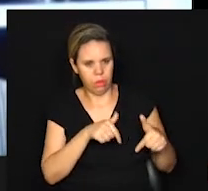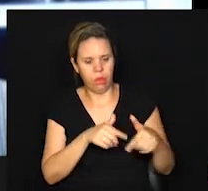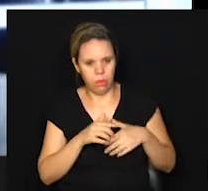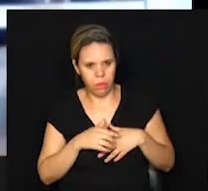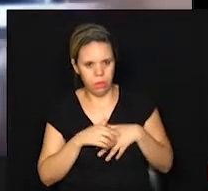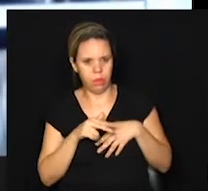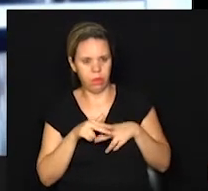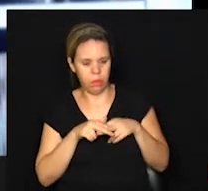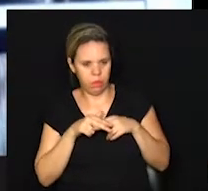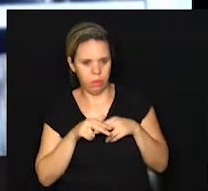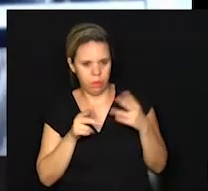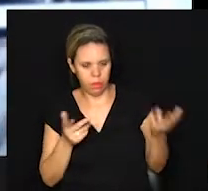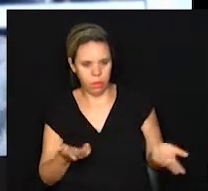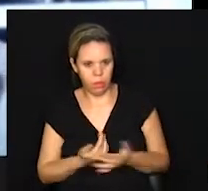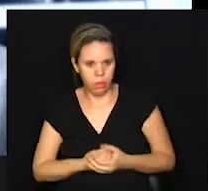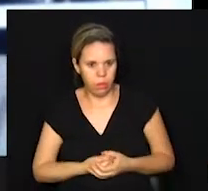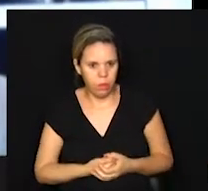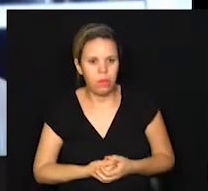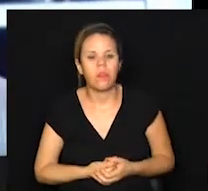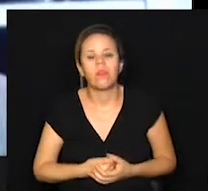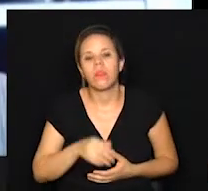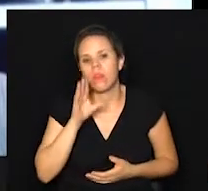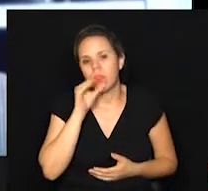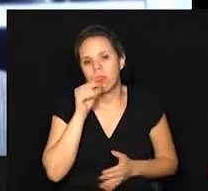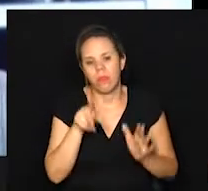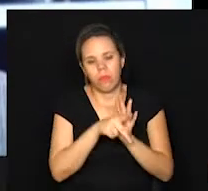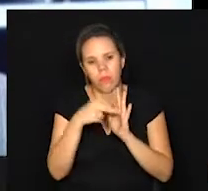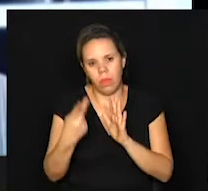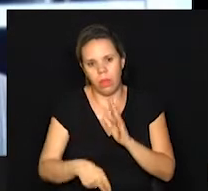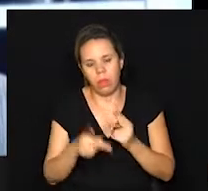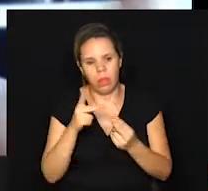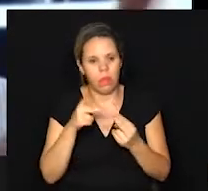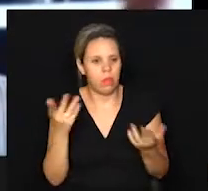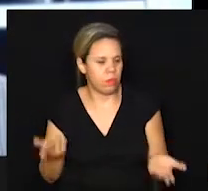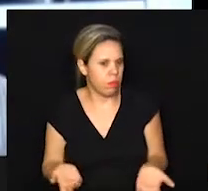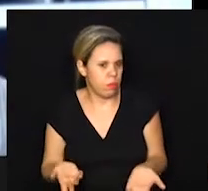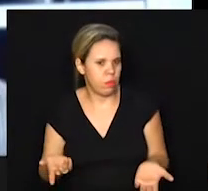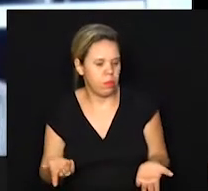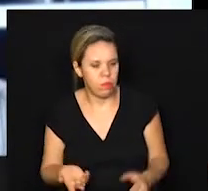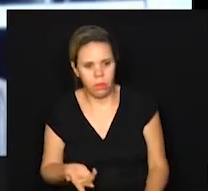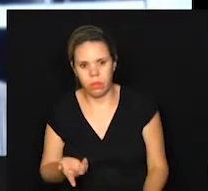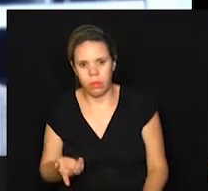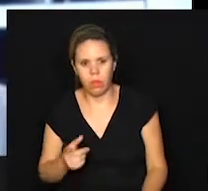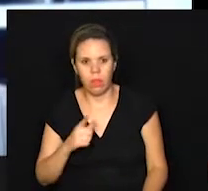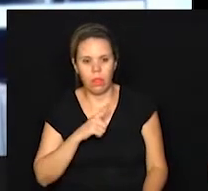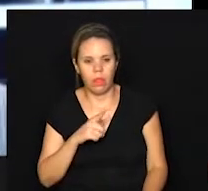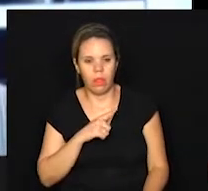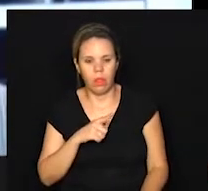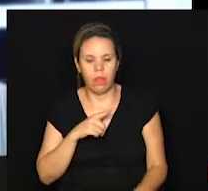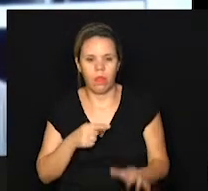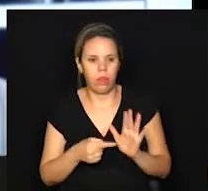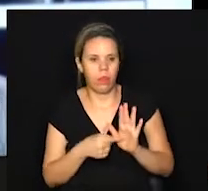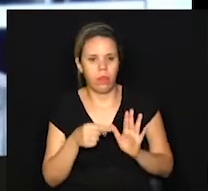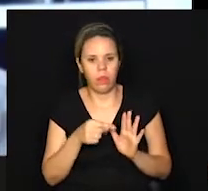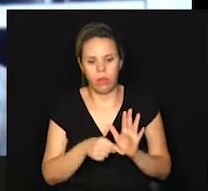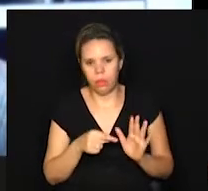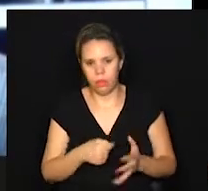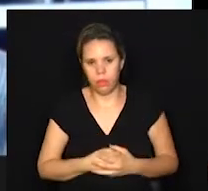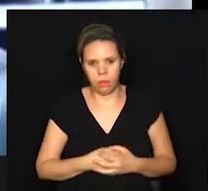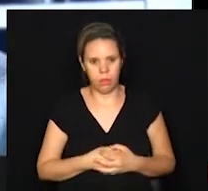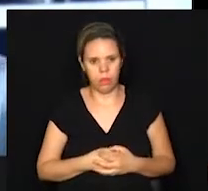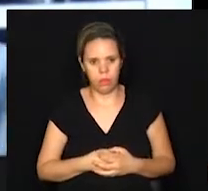portanto, como um funcionário da instituição. No entanto, há uma sinalização